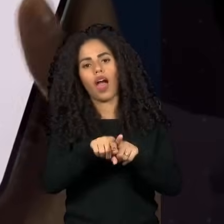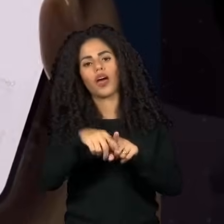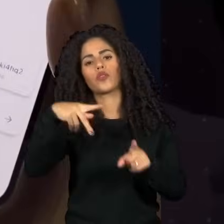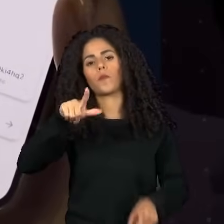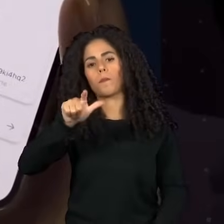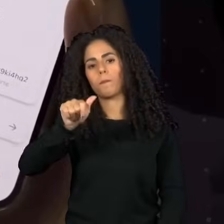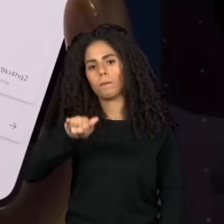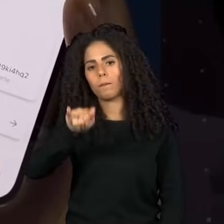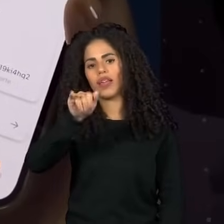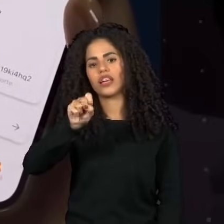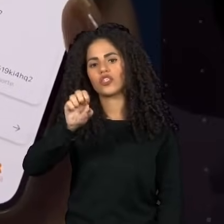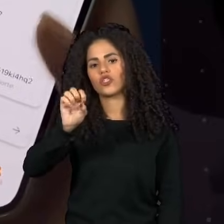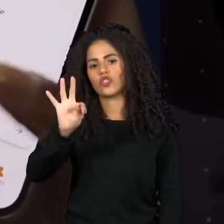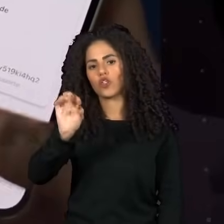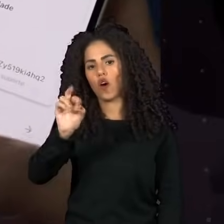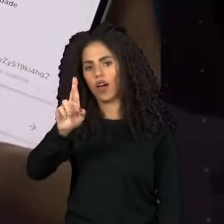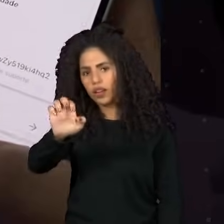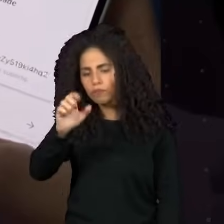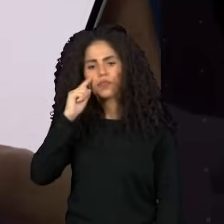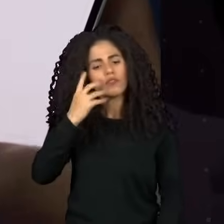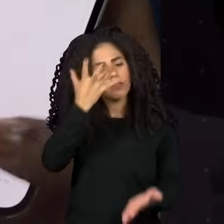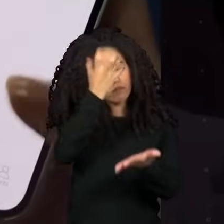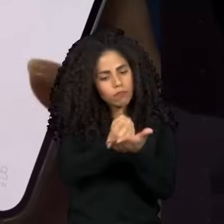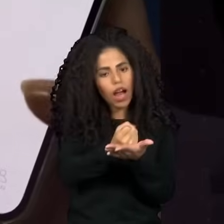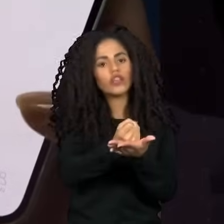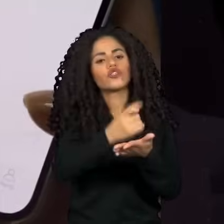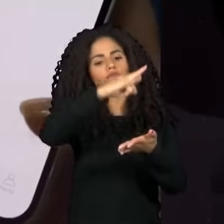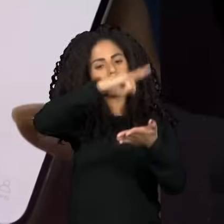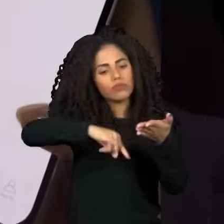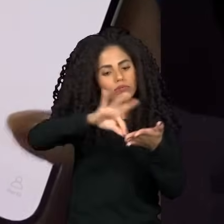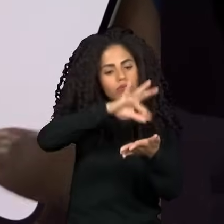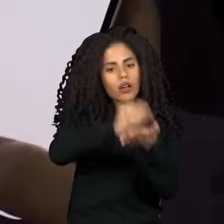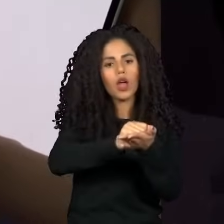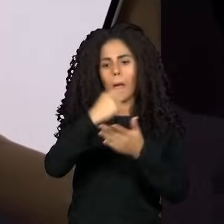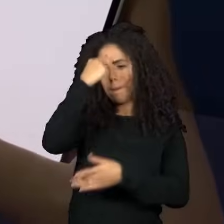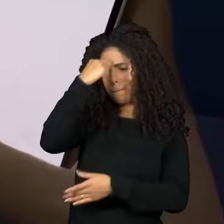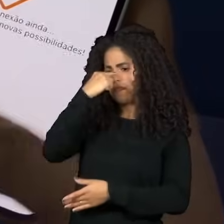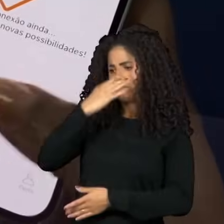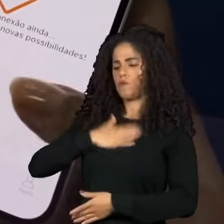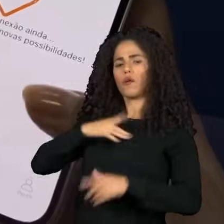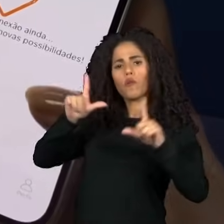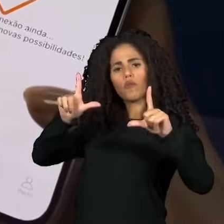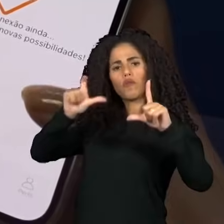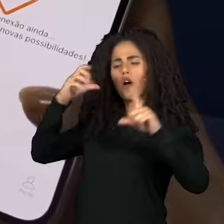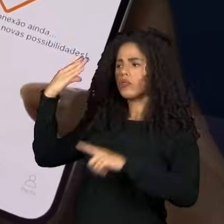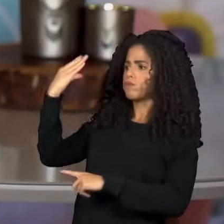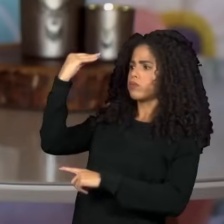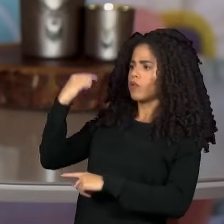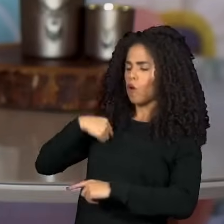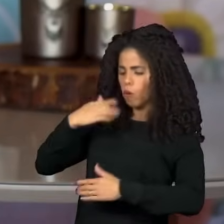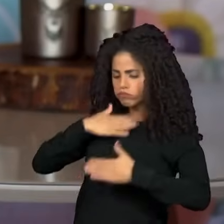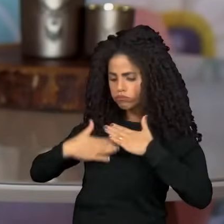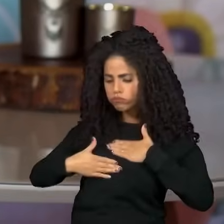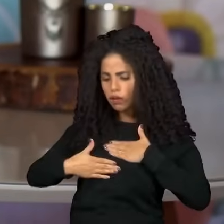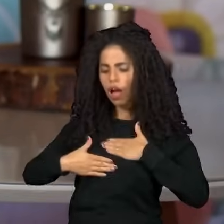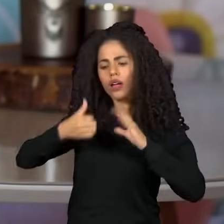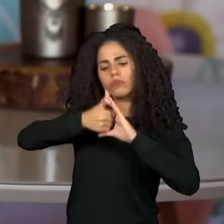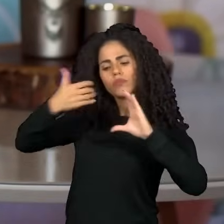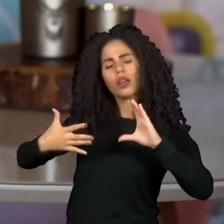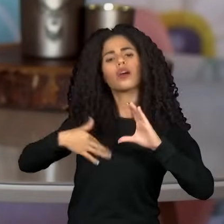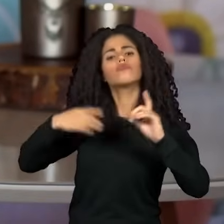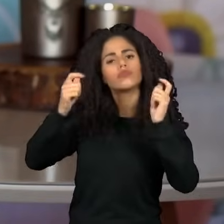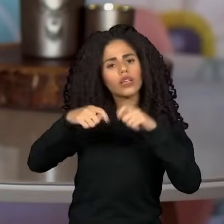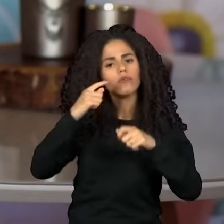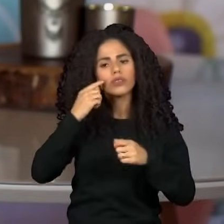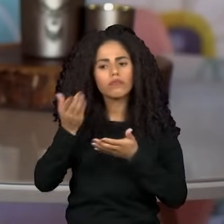e acaba, se você se cadastra, coloca seu perfil, fotos, a sua descrição e tudo mais, e aí você